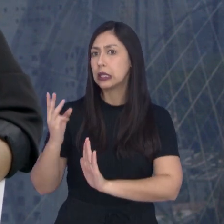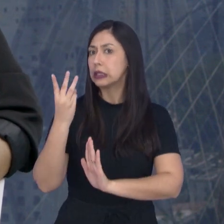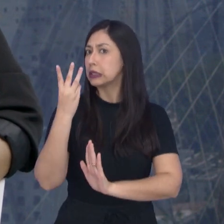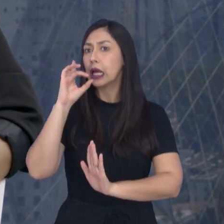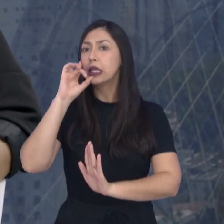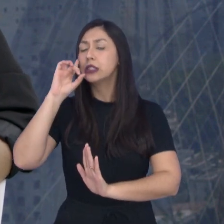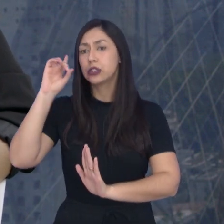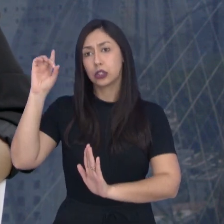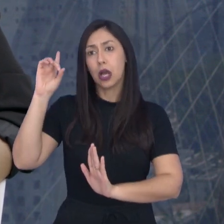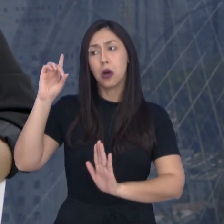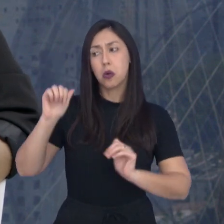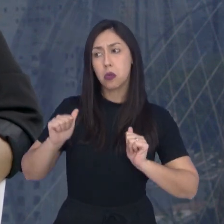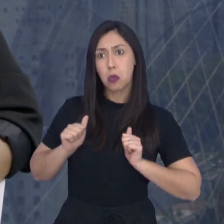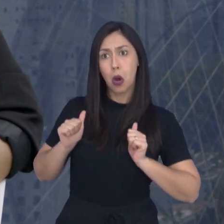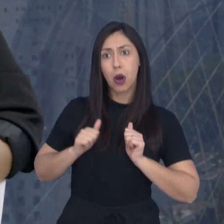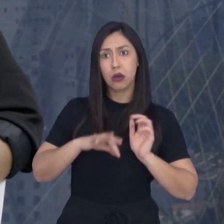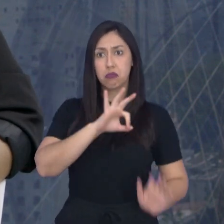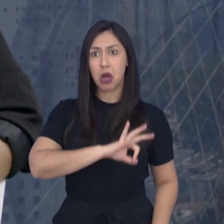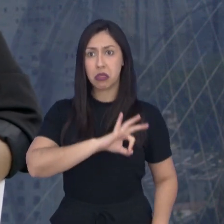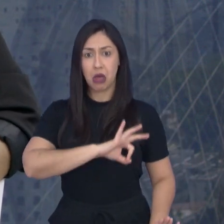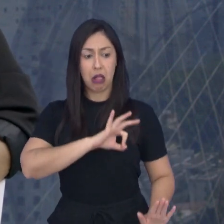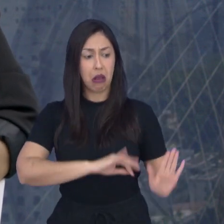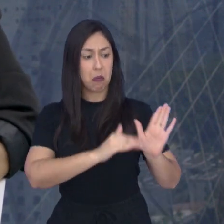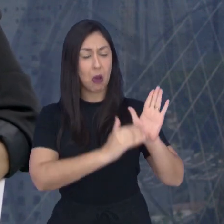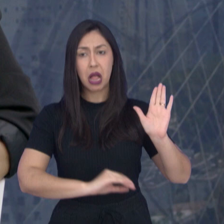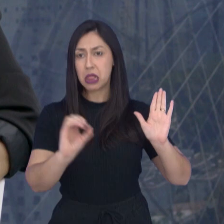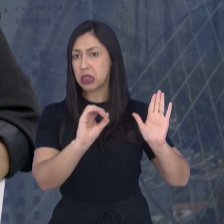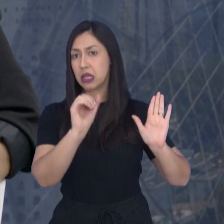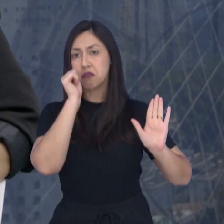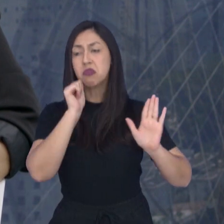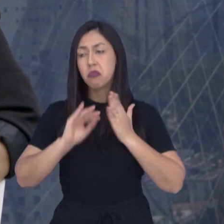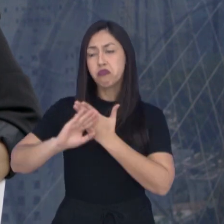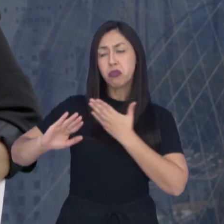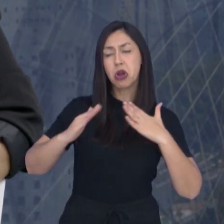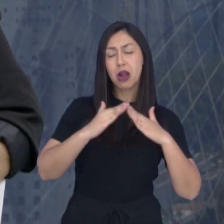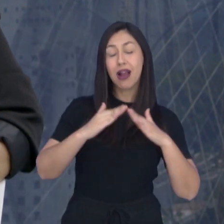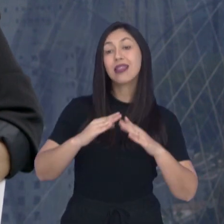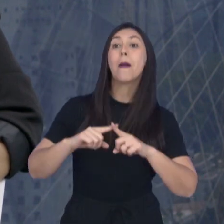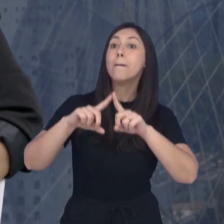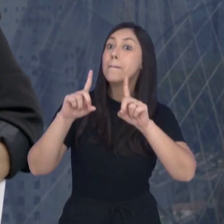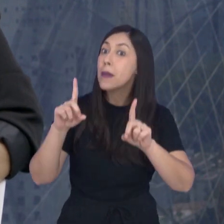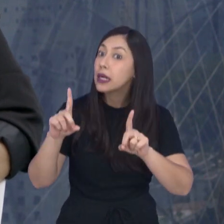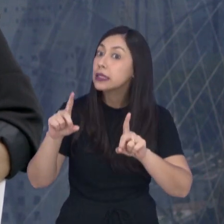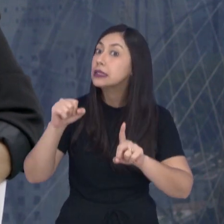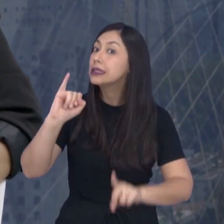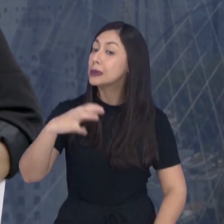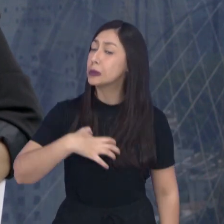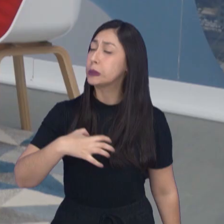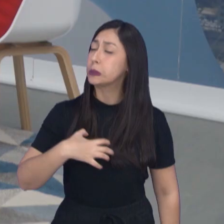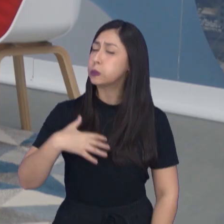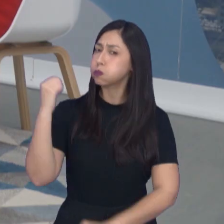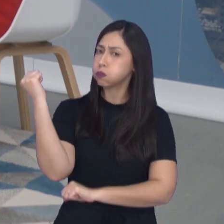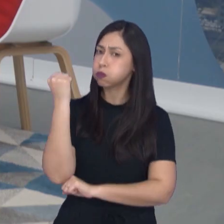afastamento, sem perda do salário, né, sem prejuízo do salário, lembrando que para sintomas severos, né?